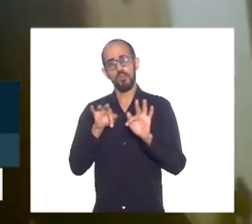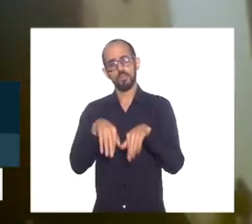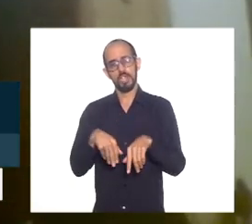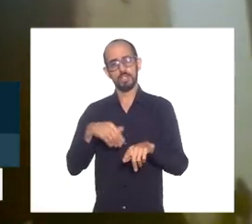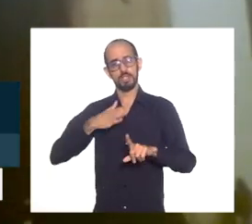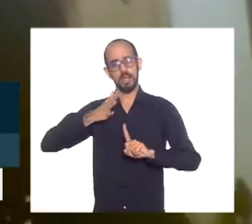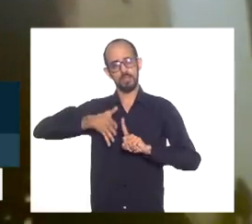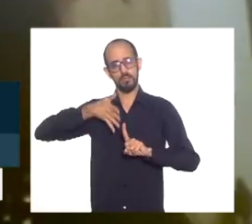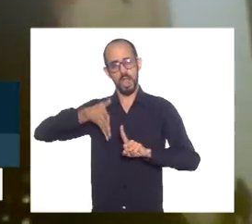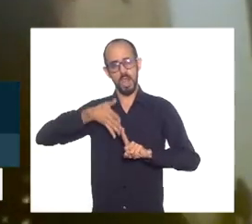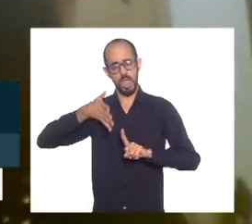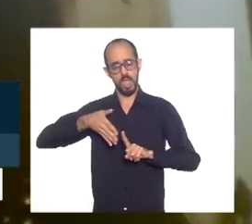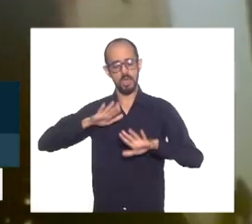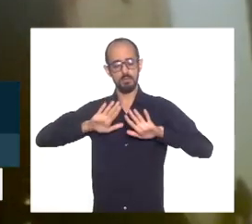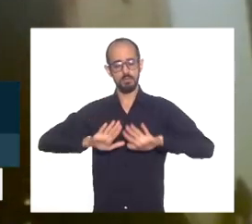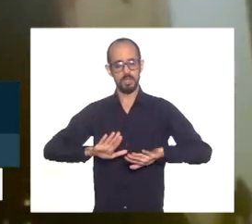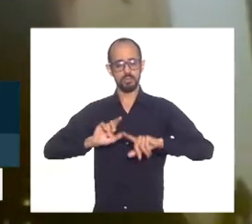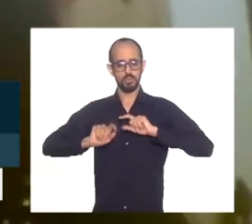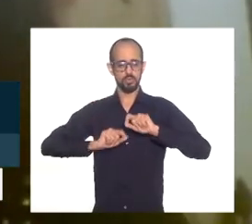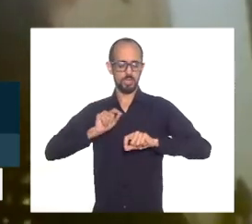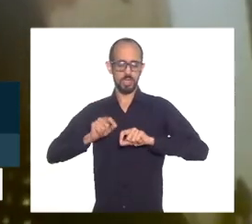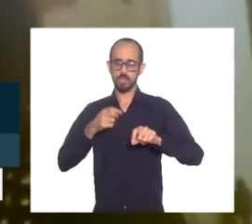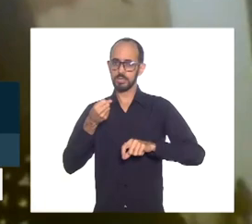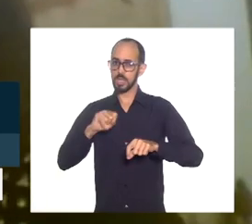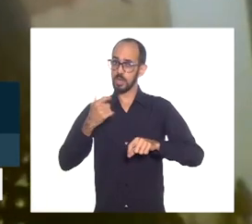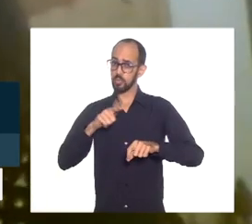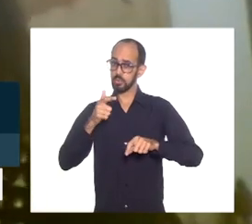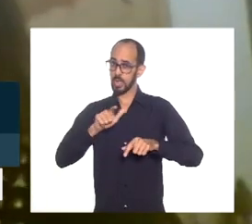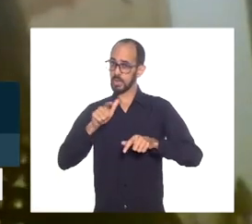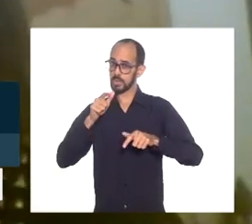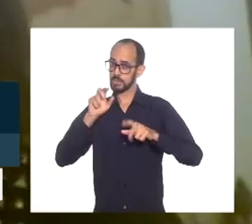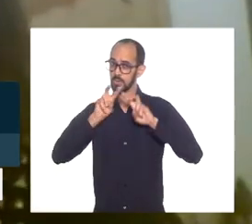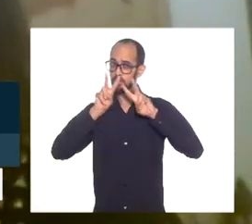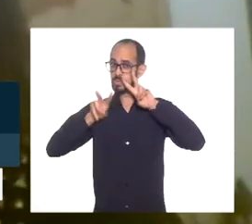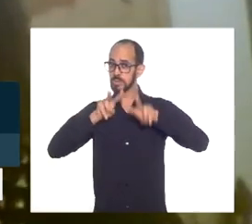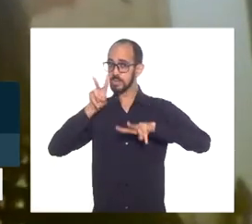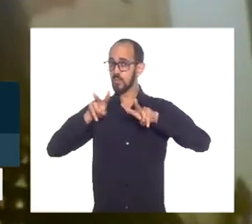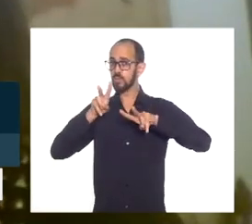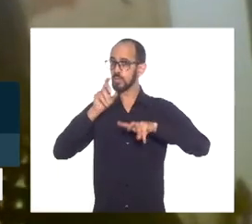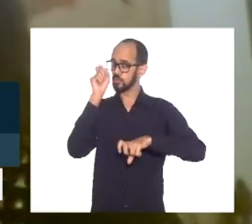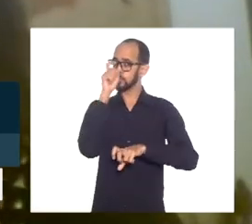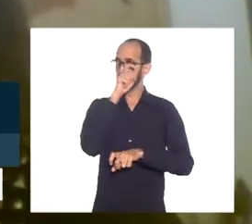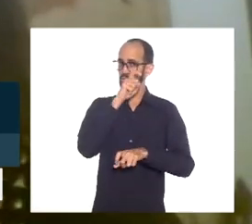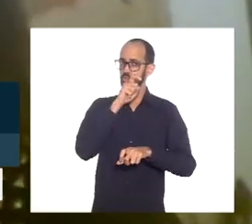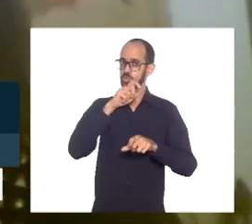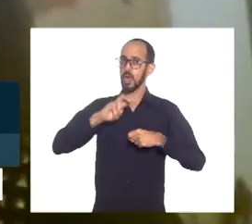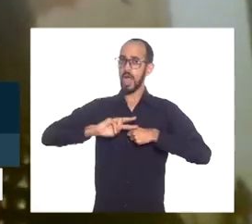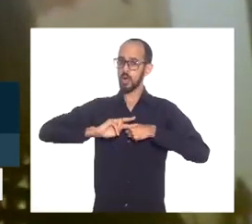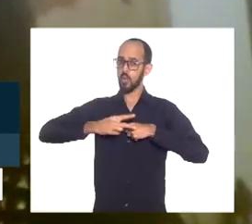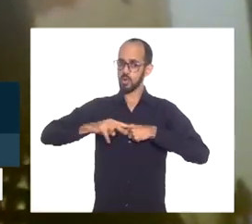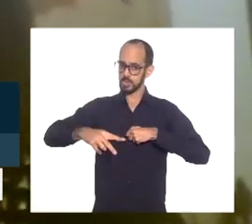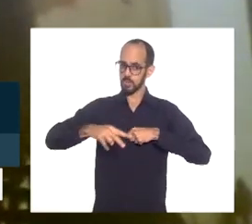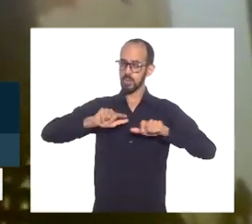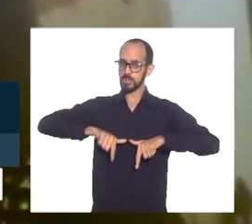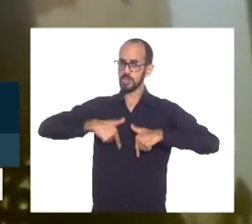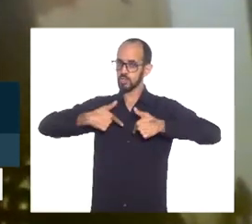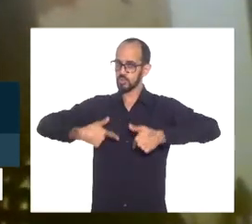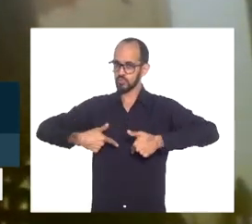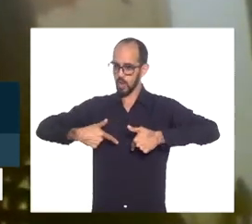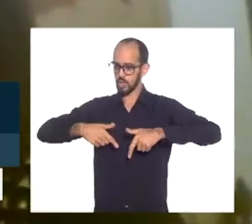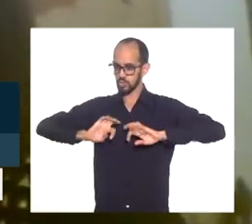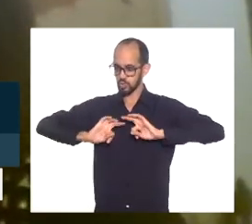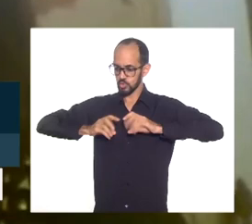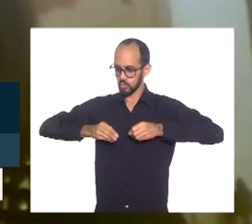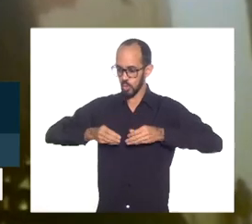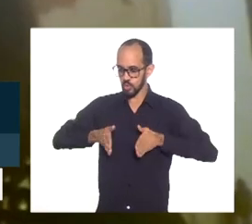sem isso vai ficando difícil. Eu costumo dizer o seguinte, a resultante de esforços em todas as